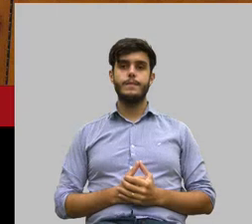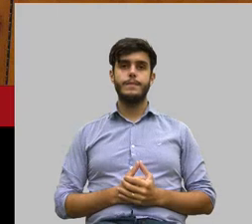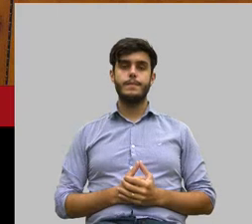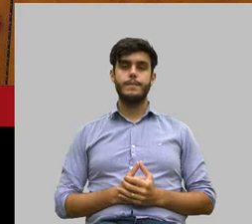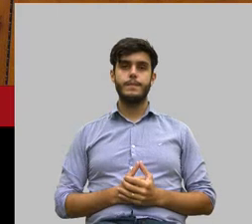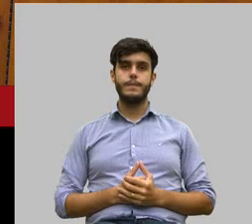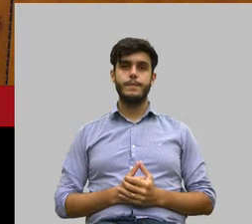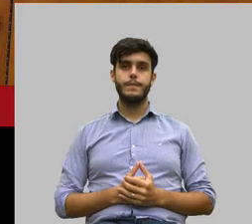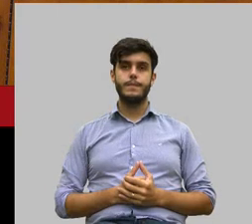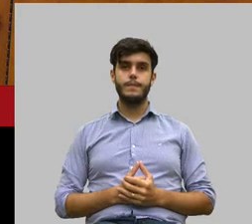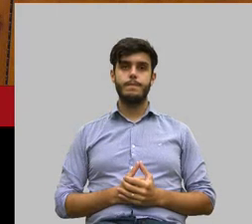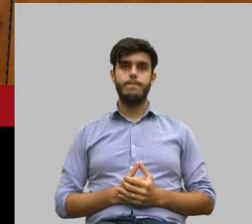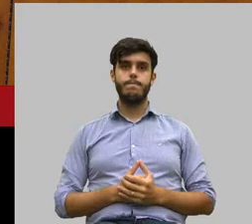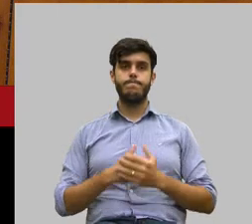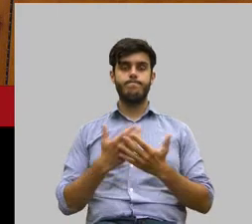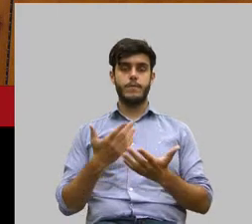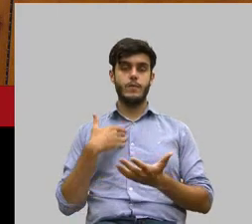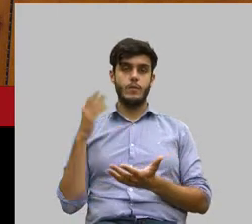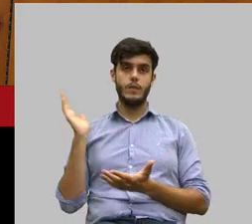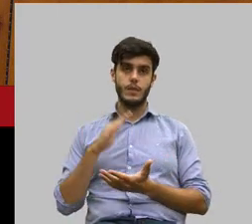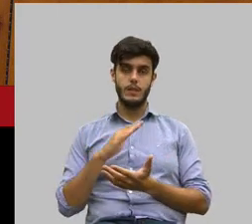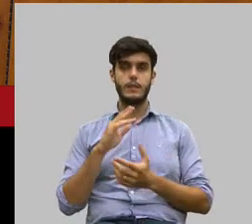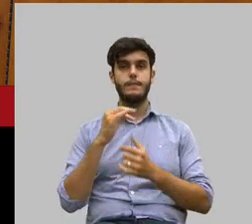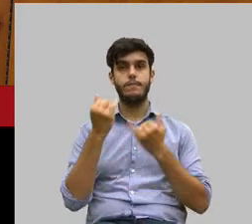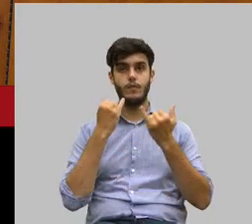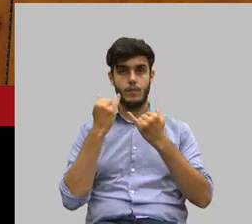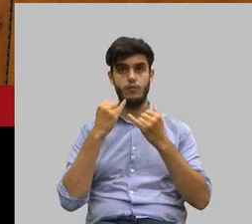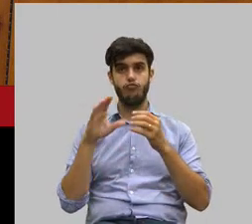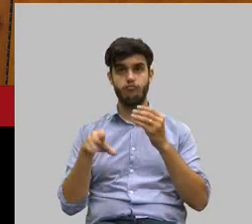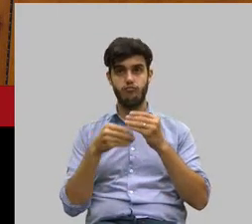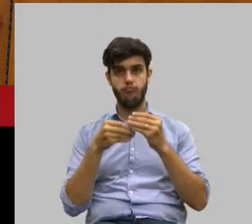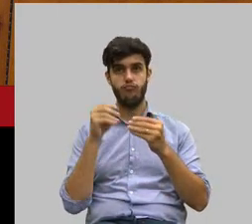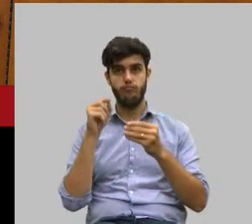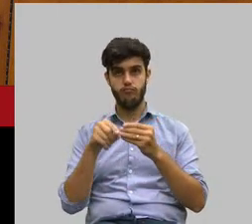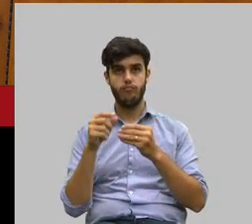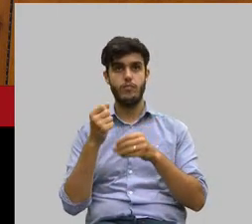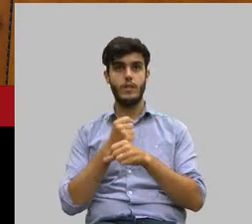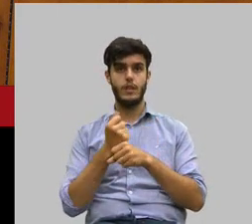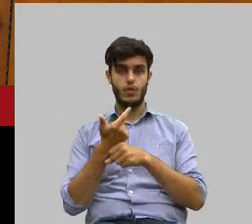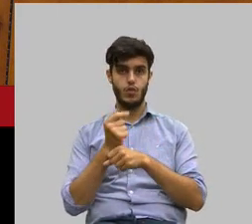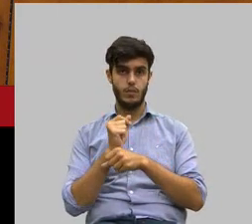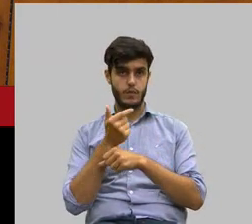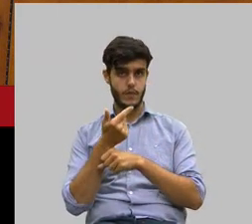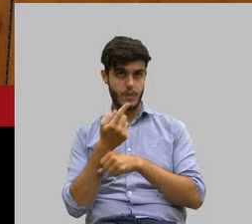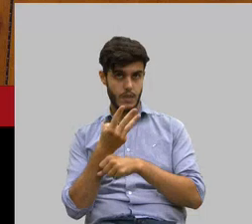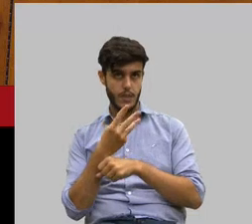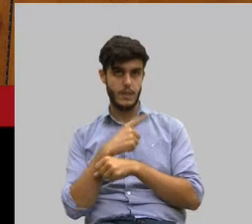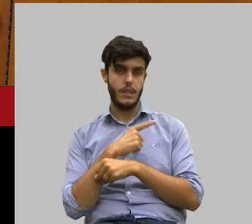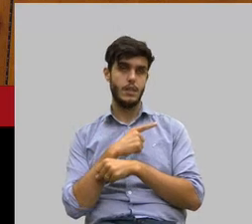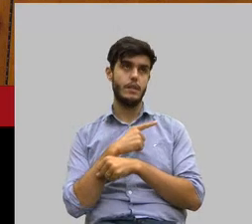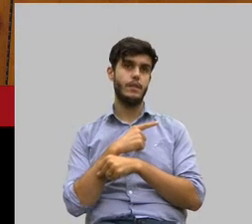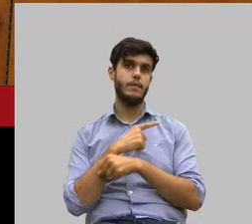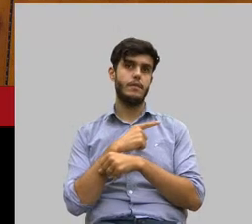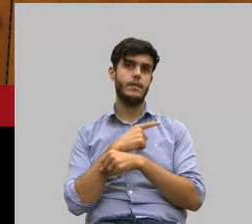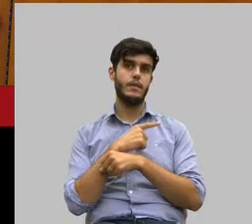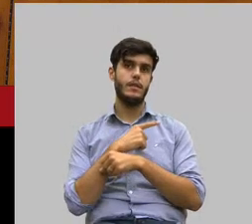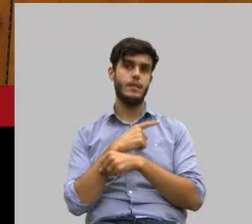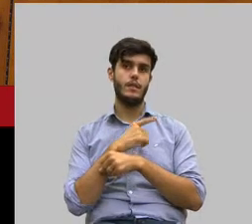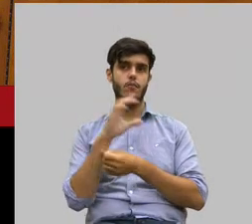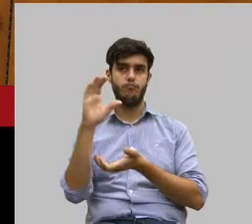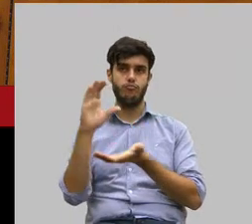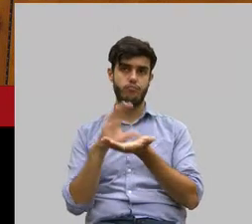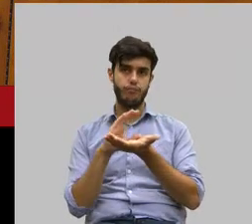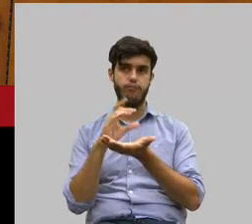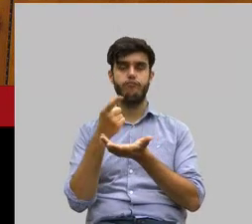algumas informações complementares nesse sentido né no ano de 2023 nós tivemos de recursos eh